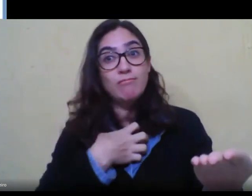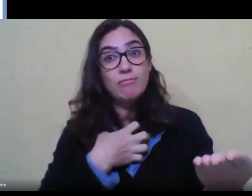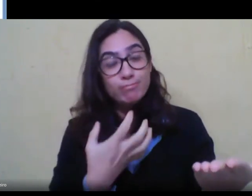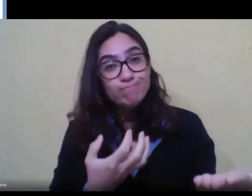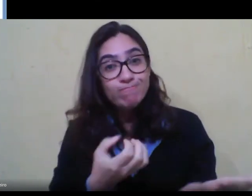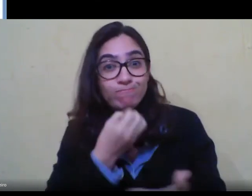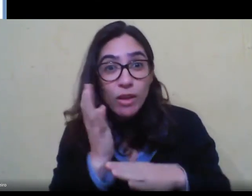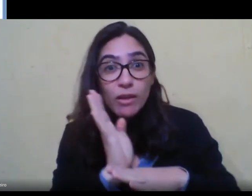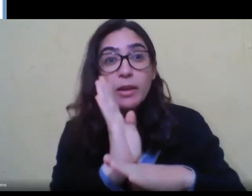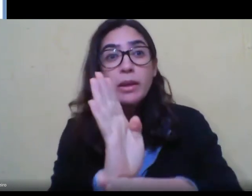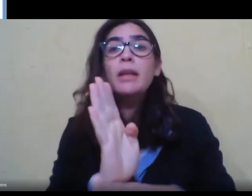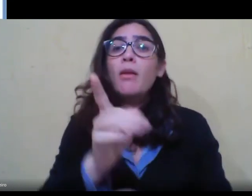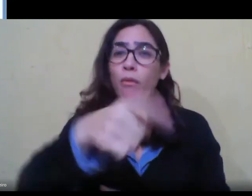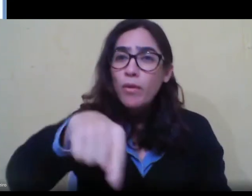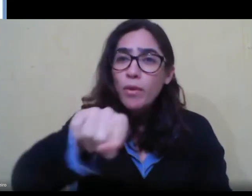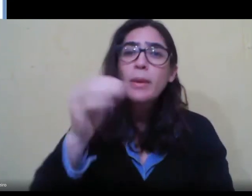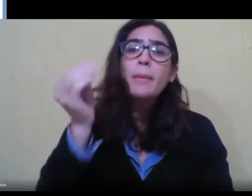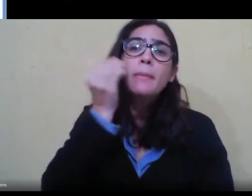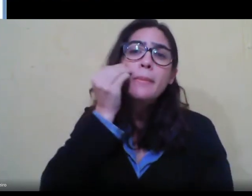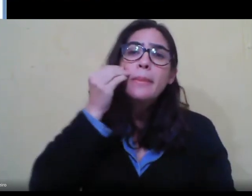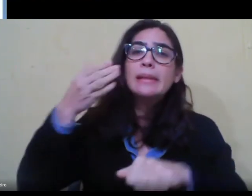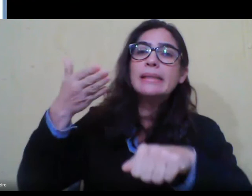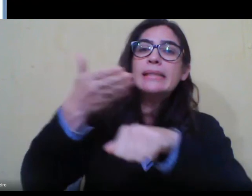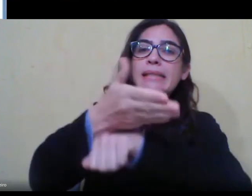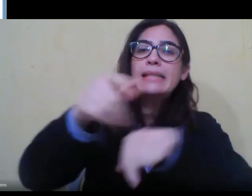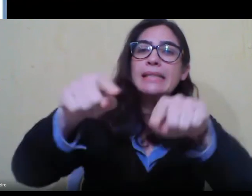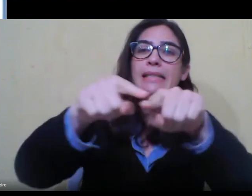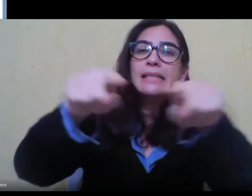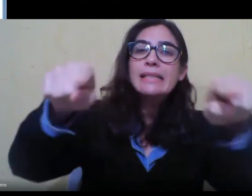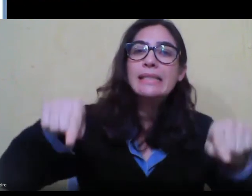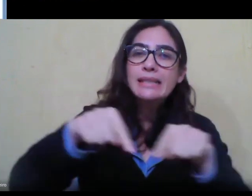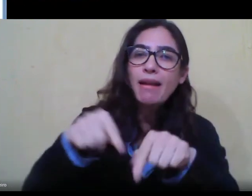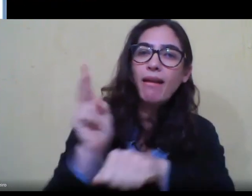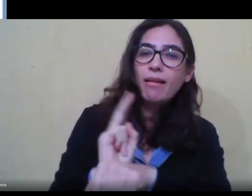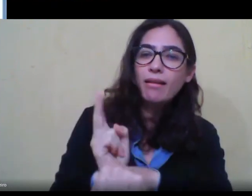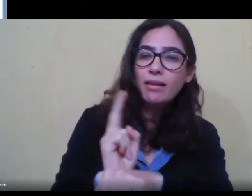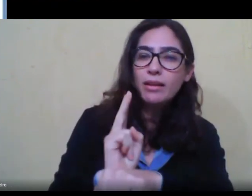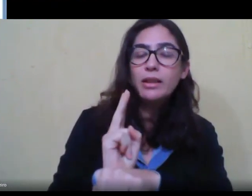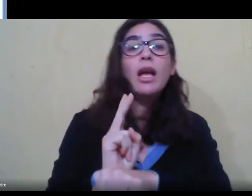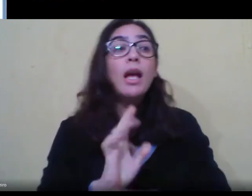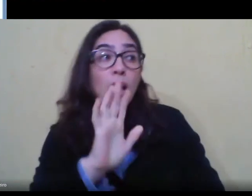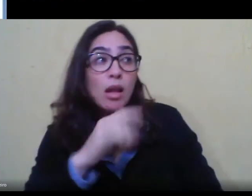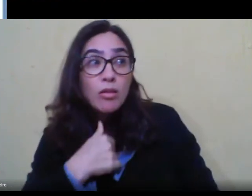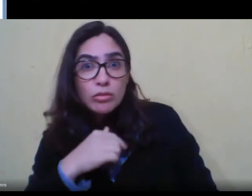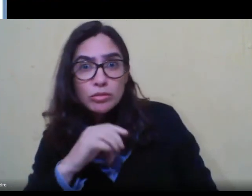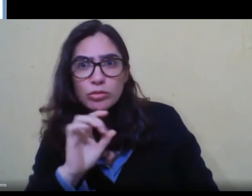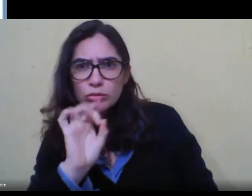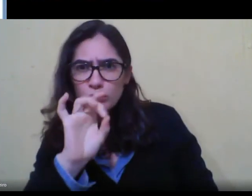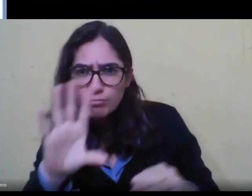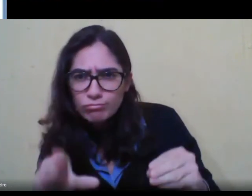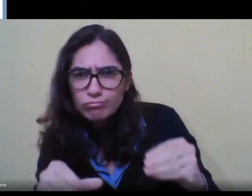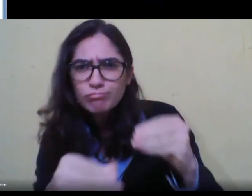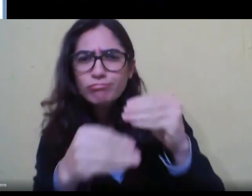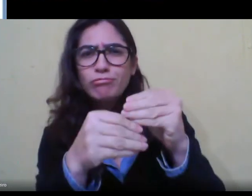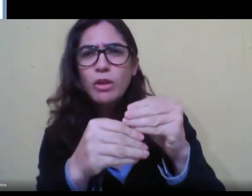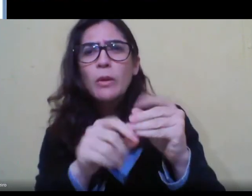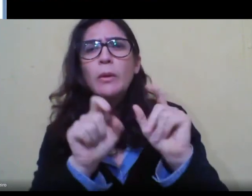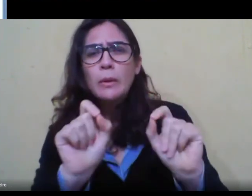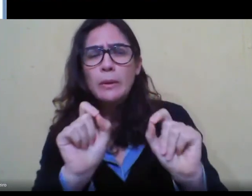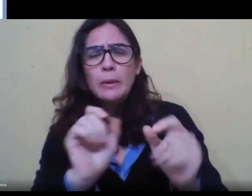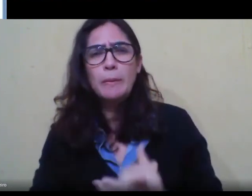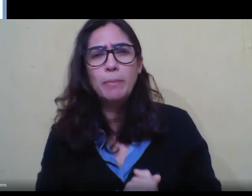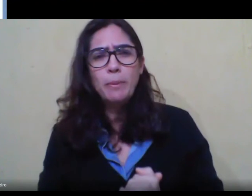Só reforçando aqui a sala, gente, a gente vai ter, em alguma medida, a gente criou a sala para